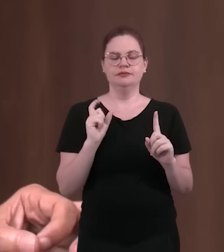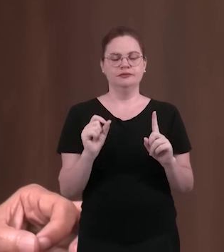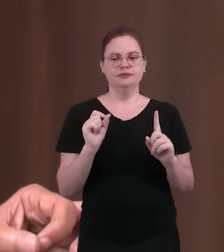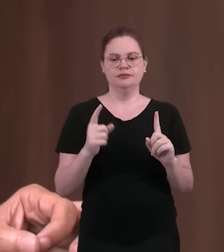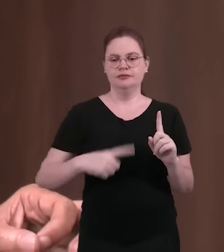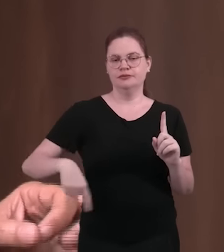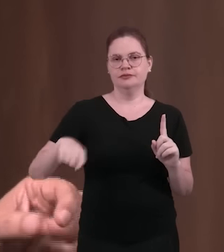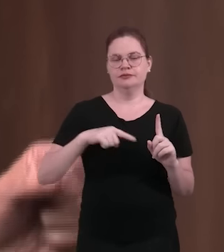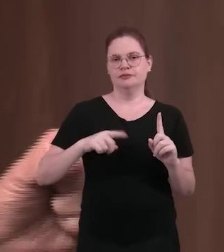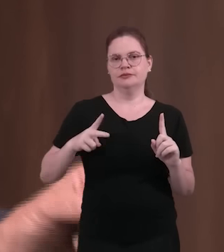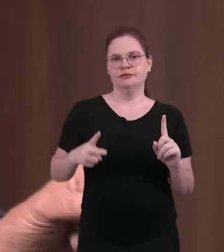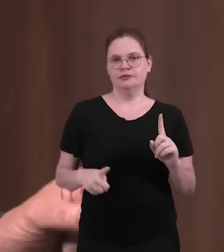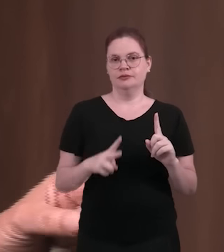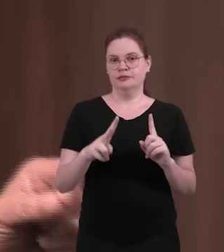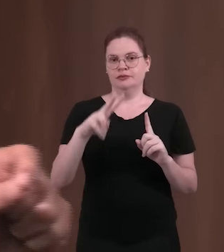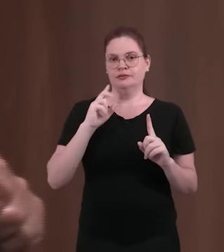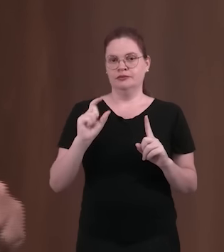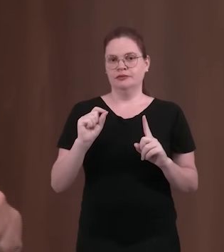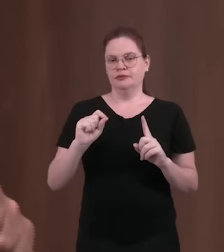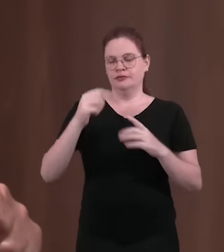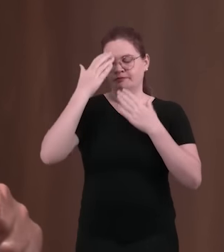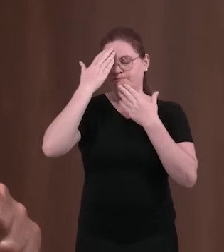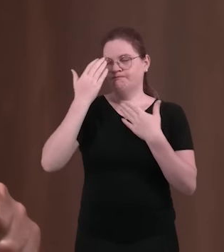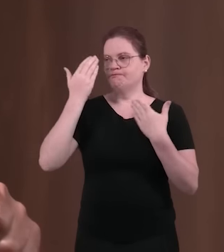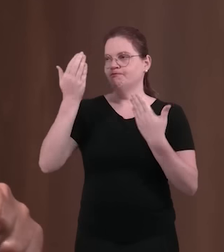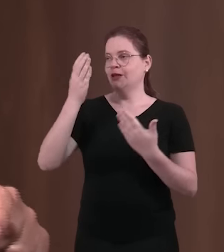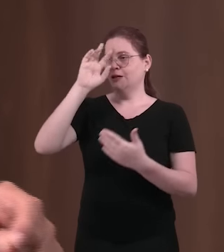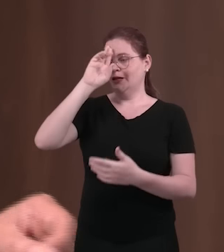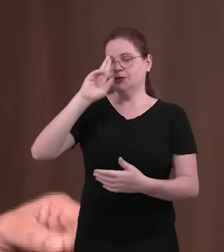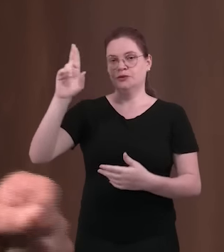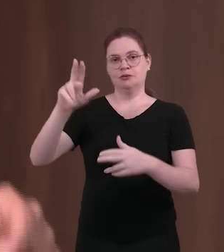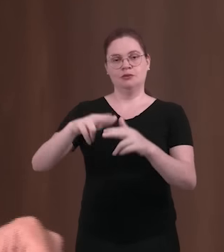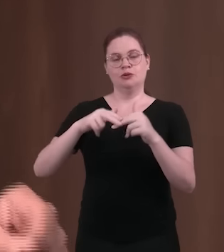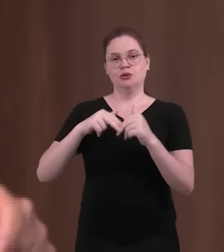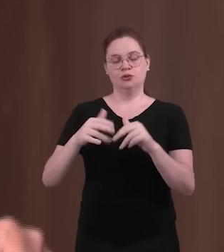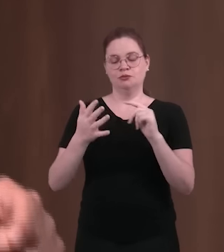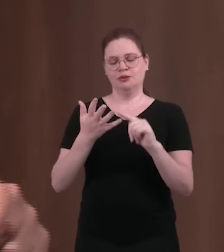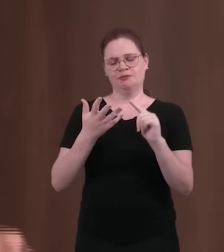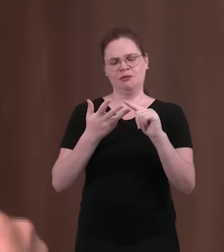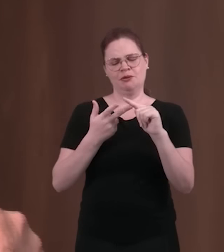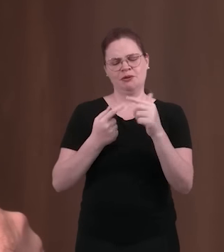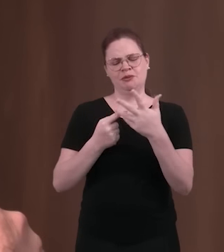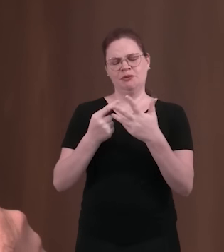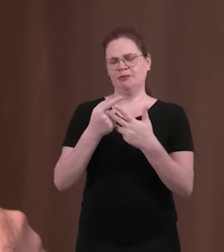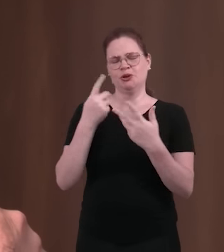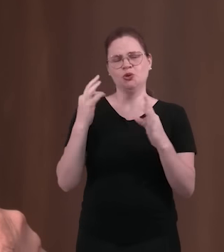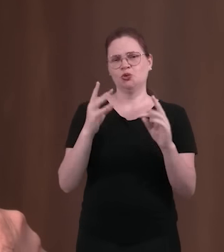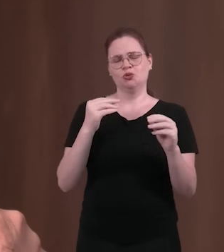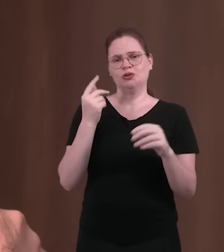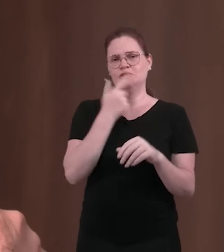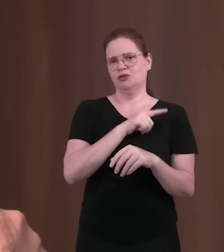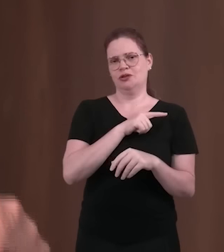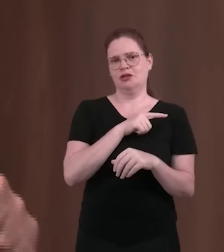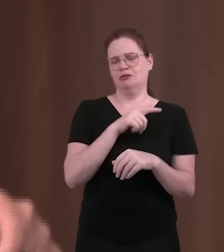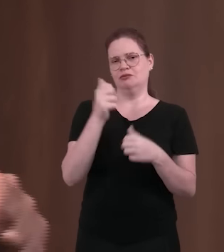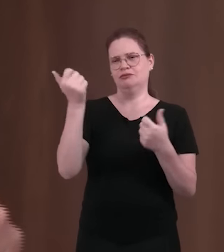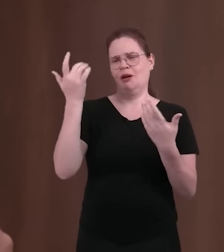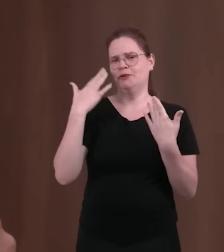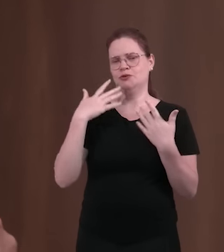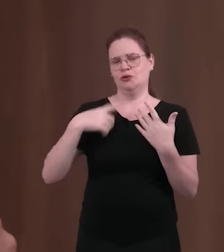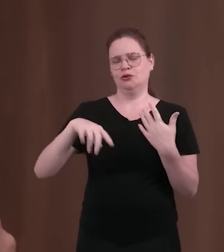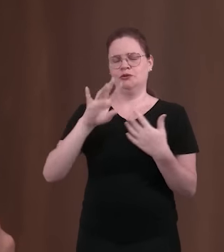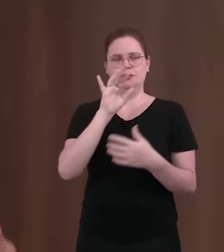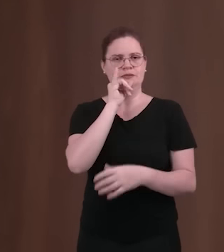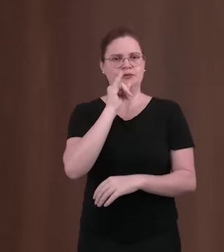sempre render ao Senhor a nossa gratidão por aquilo que nós alcançamos. Por